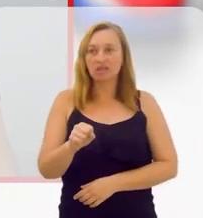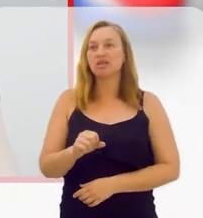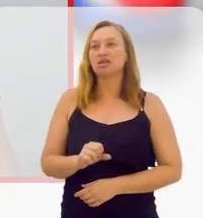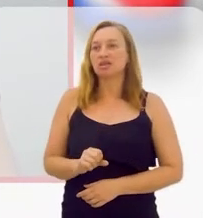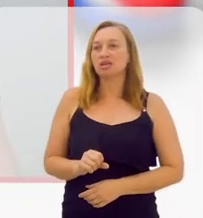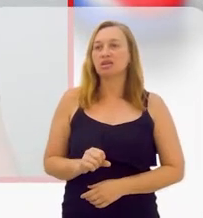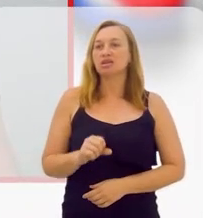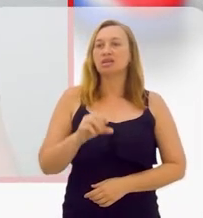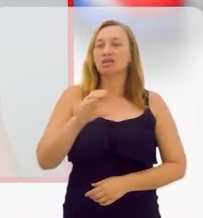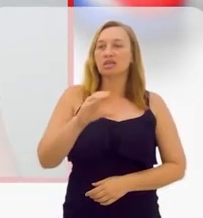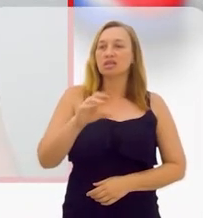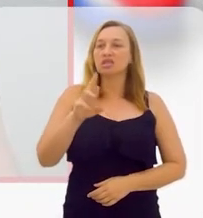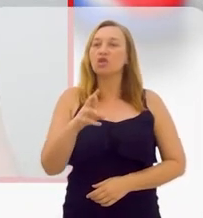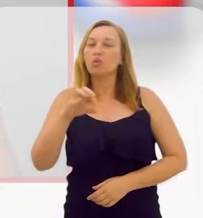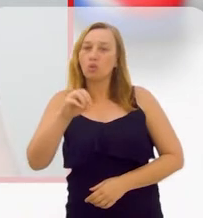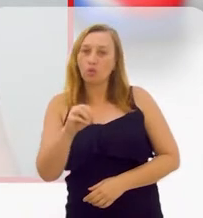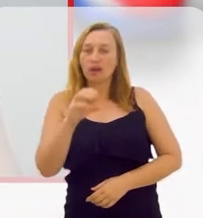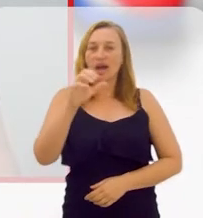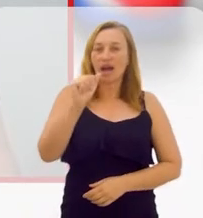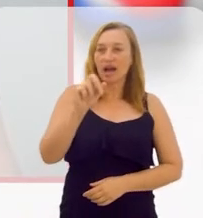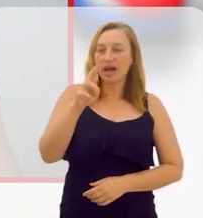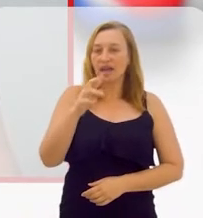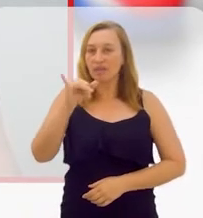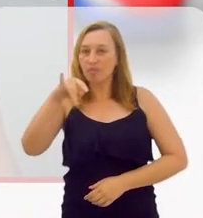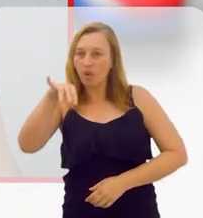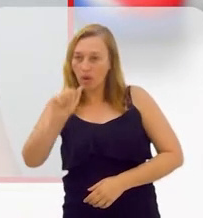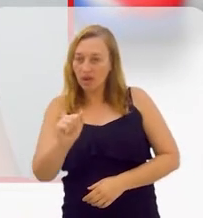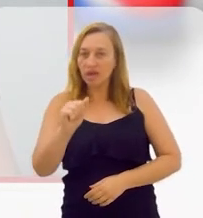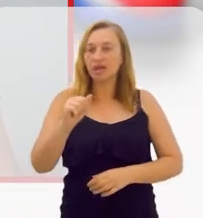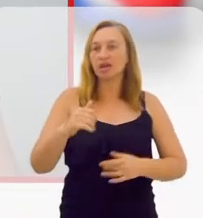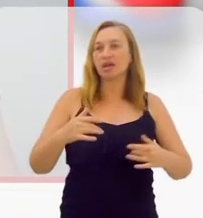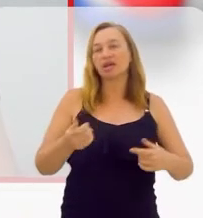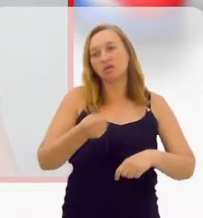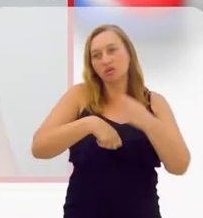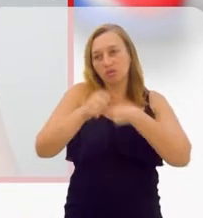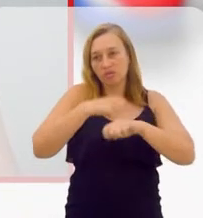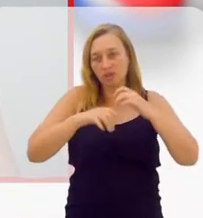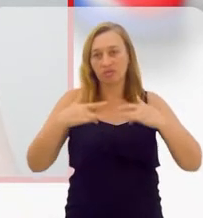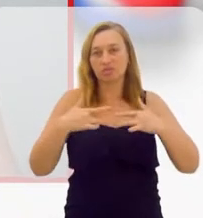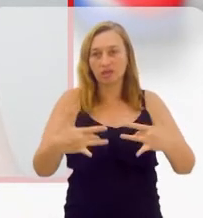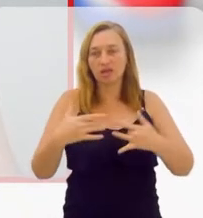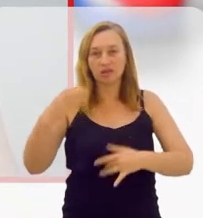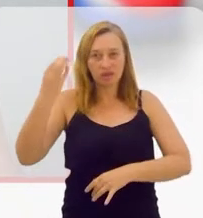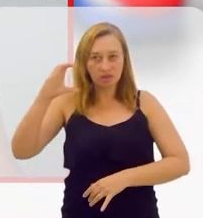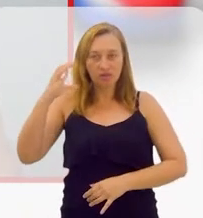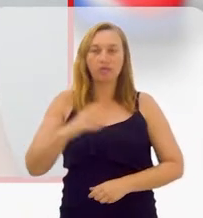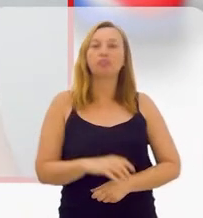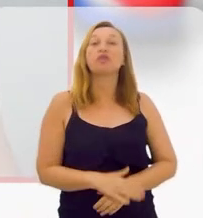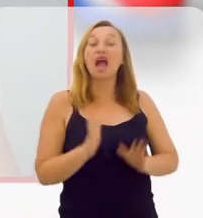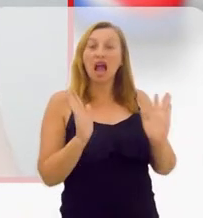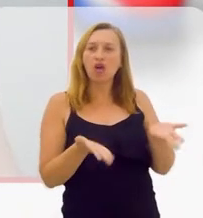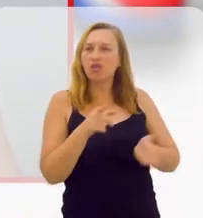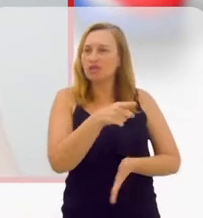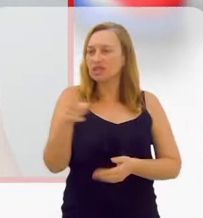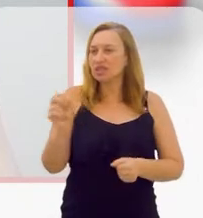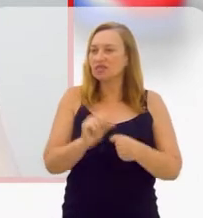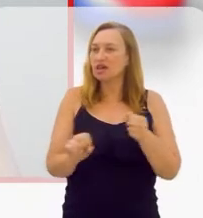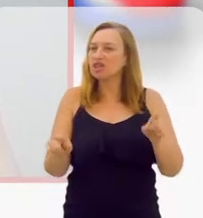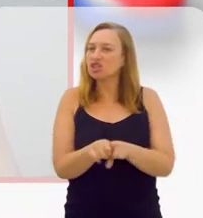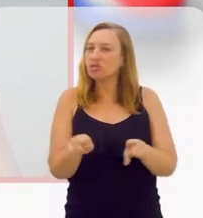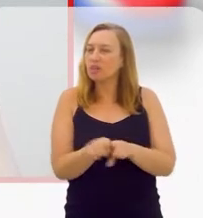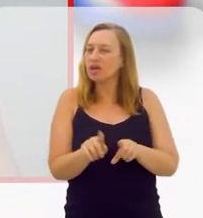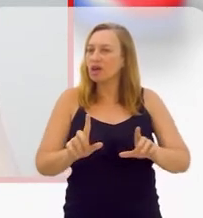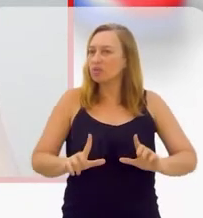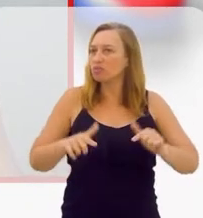do Circuito Arariboia de Economia Social e Solidária de Niterói. Agora, vocês realizam